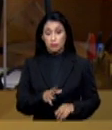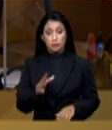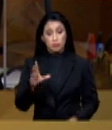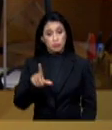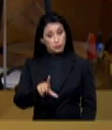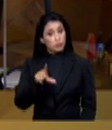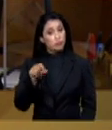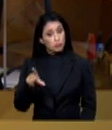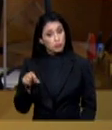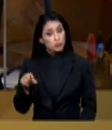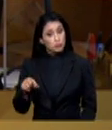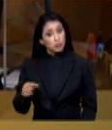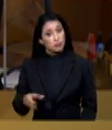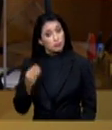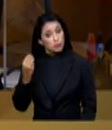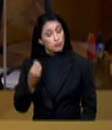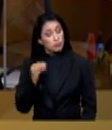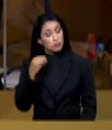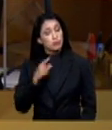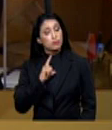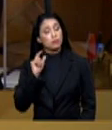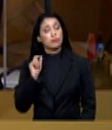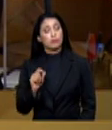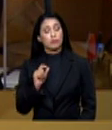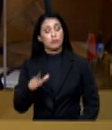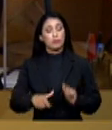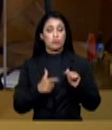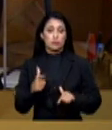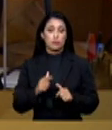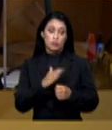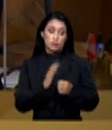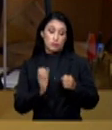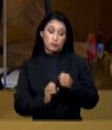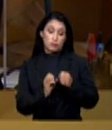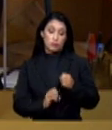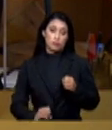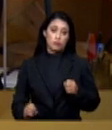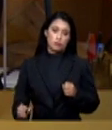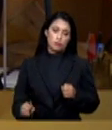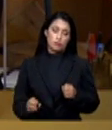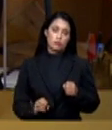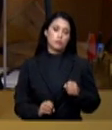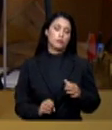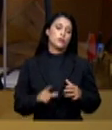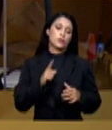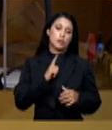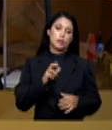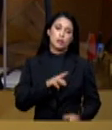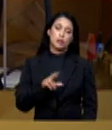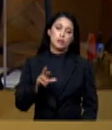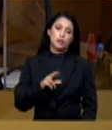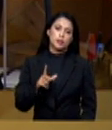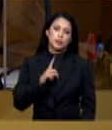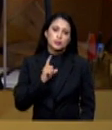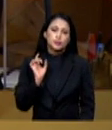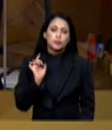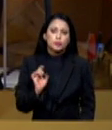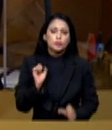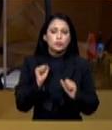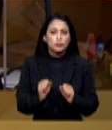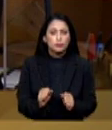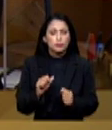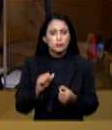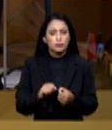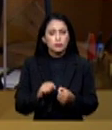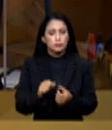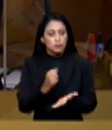escolha disposto a prestação dos serviços públicos de saneamento básico por entidade que não entrega que só poderá